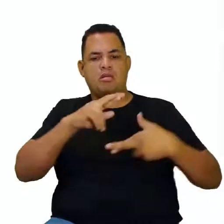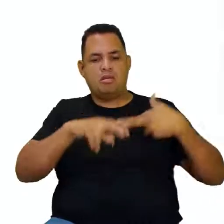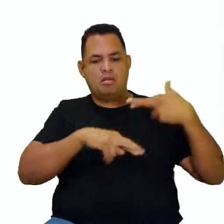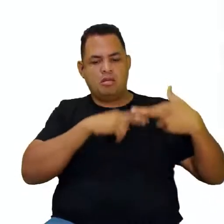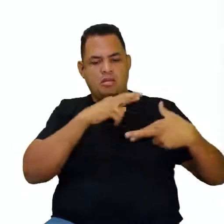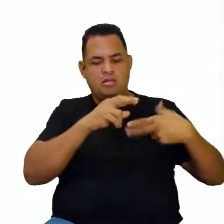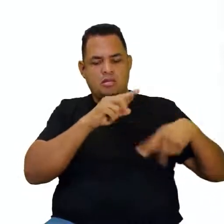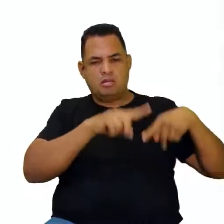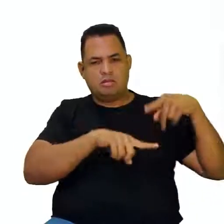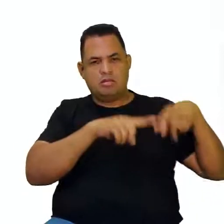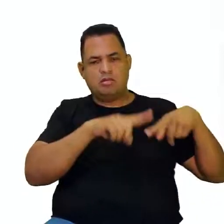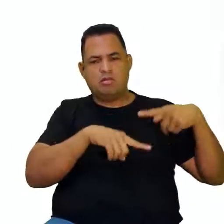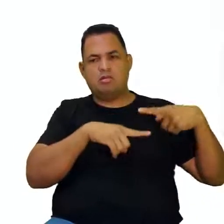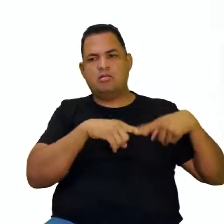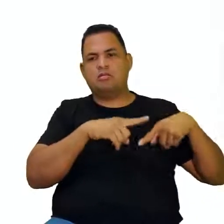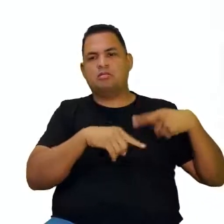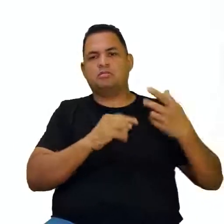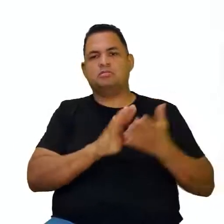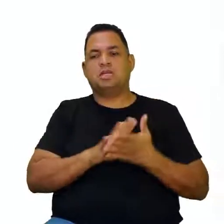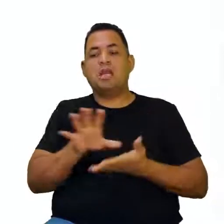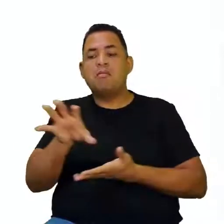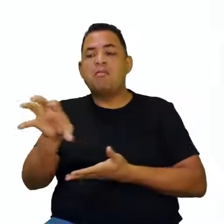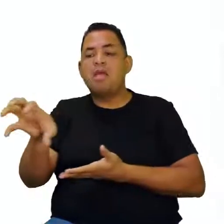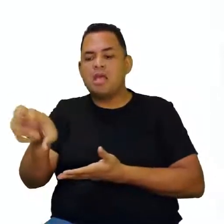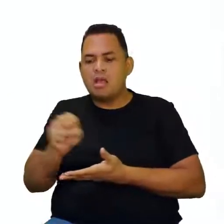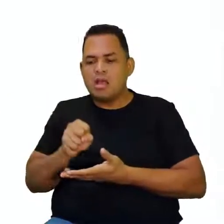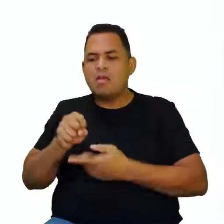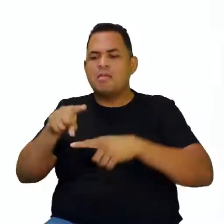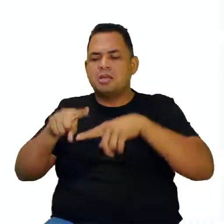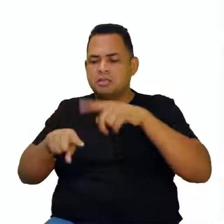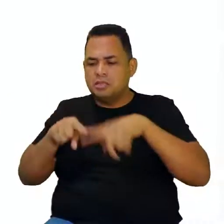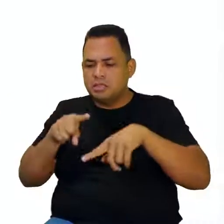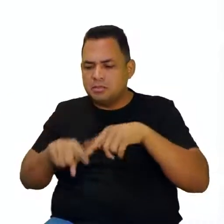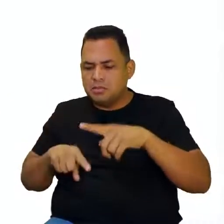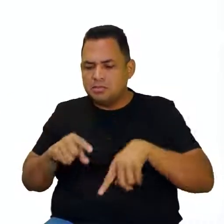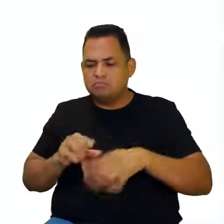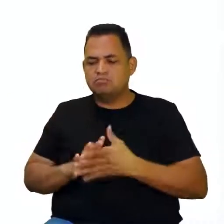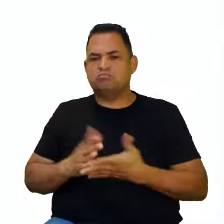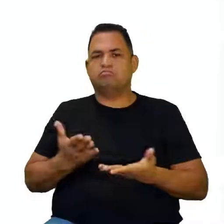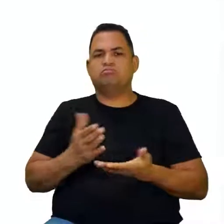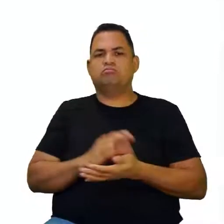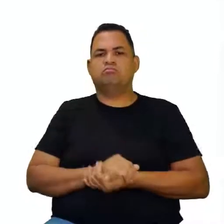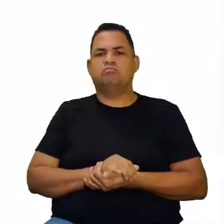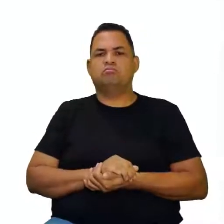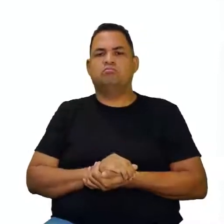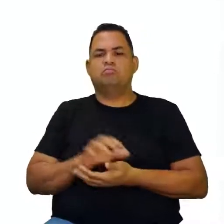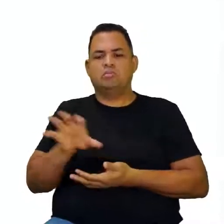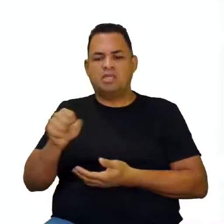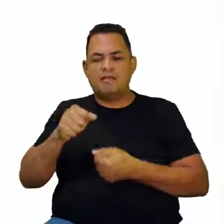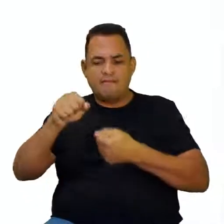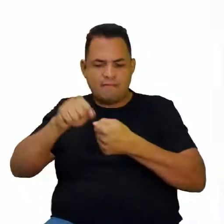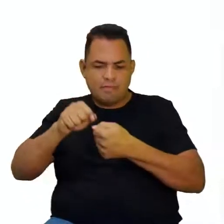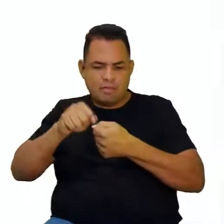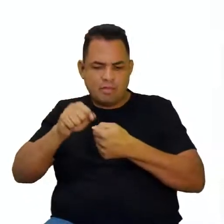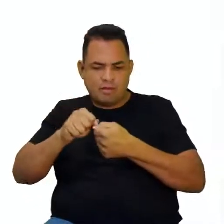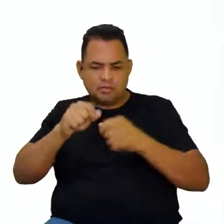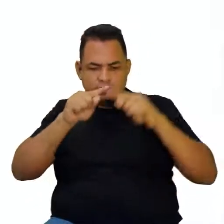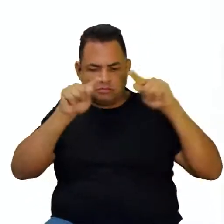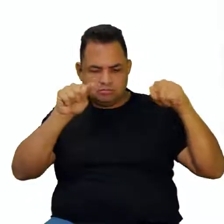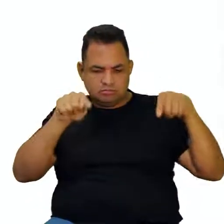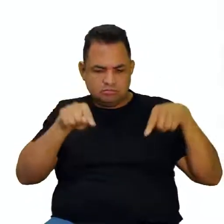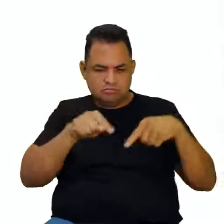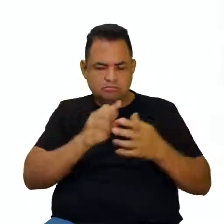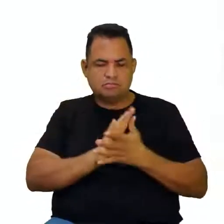um material do que obter a matéria bruta, a matéria-prima bruta e fazer o